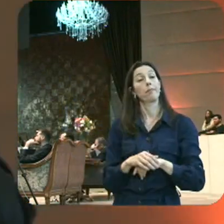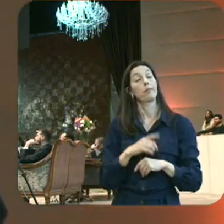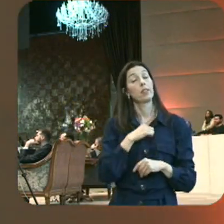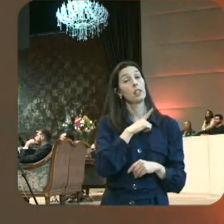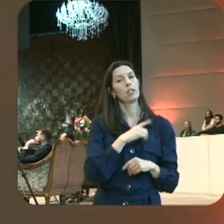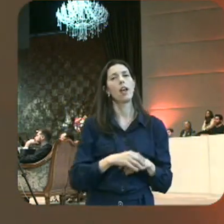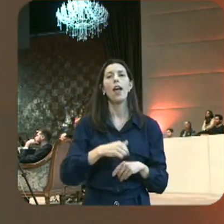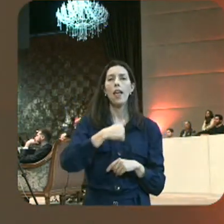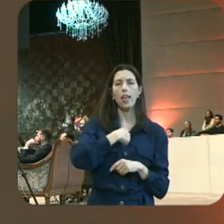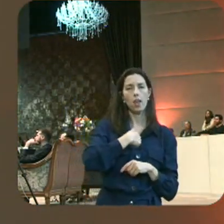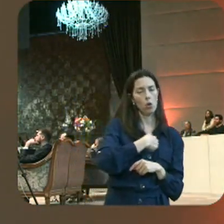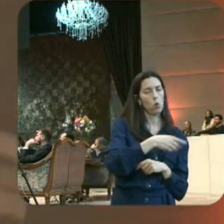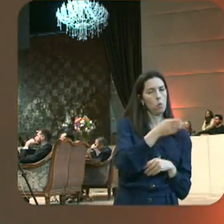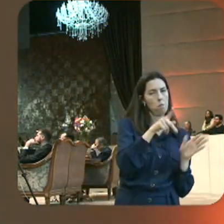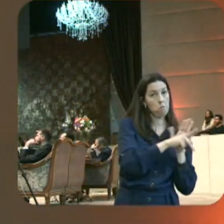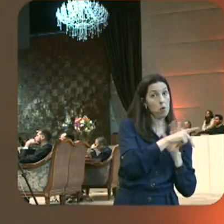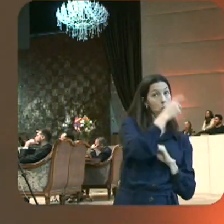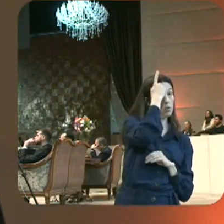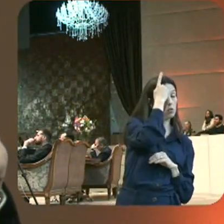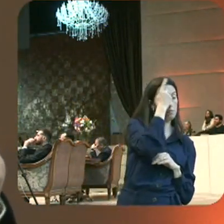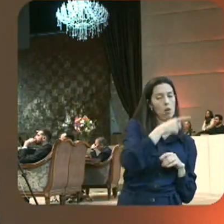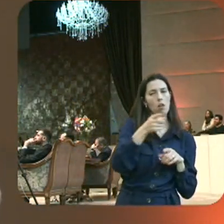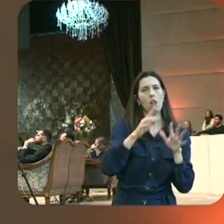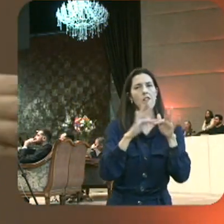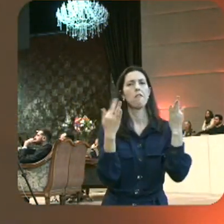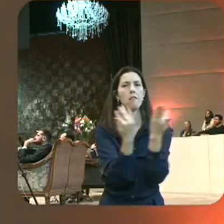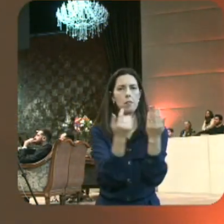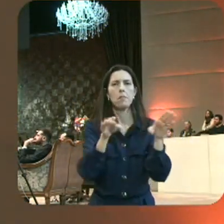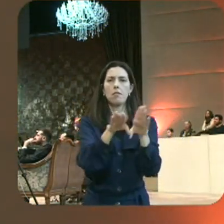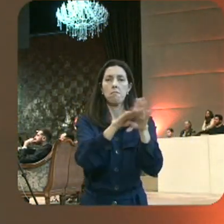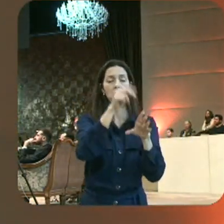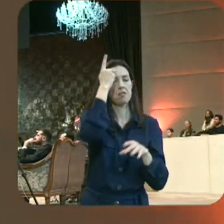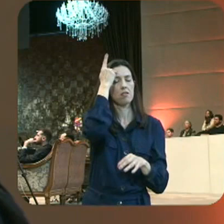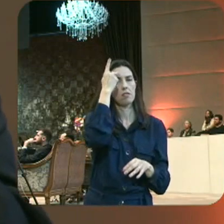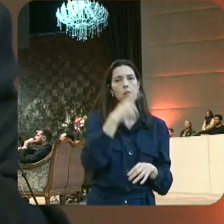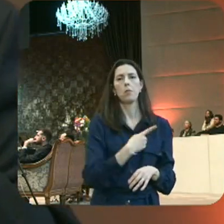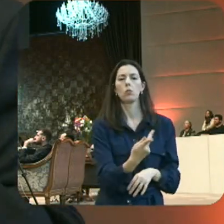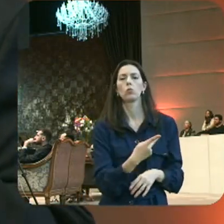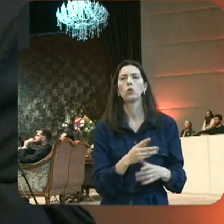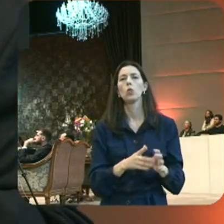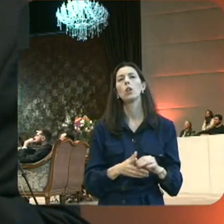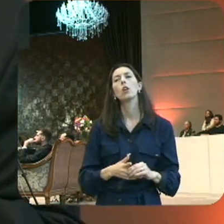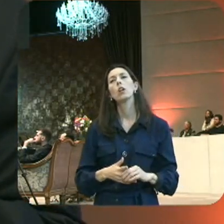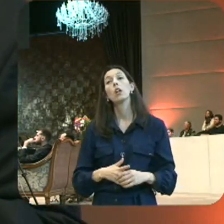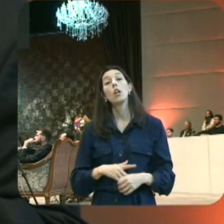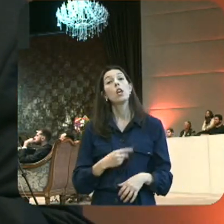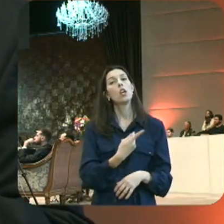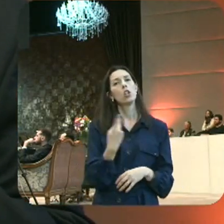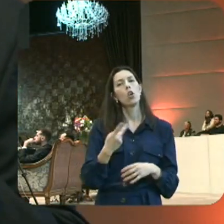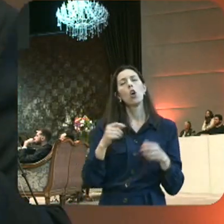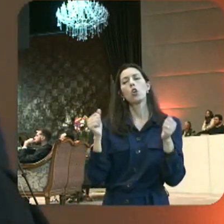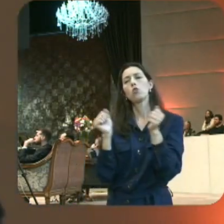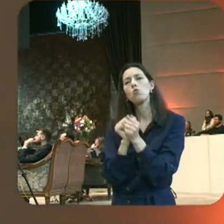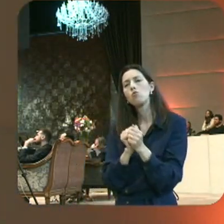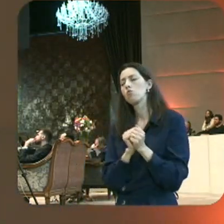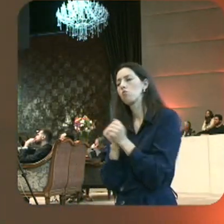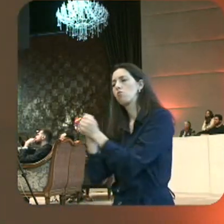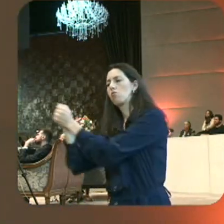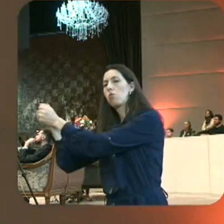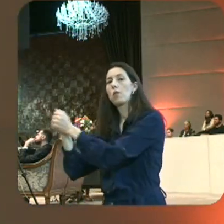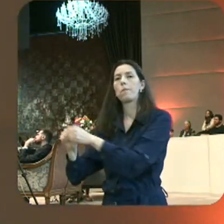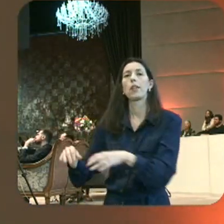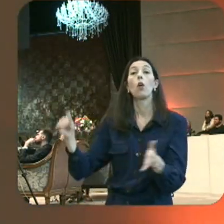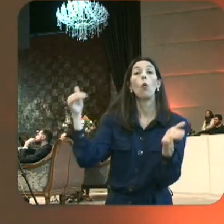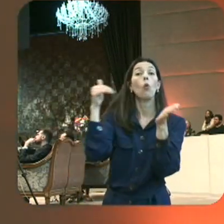era de São Paulo na época, aquela família também de São Paulo. E a gente muitas vezes fez o caminho juntos, etc. Chegou no